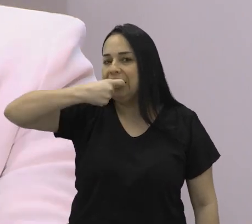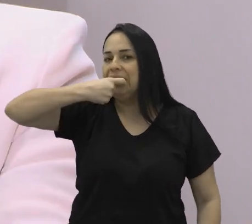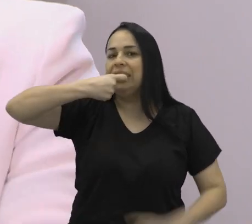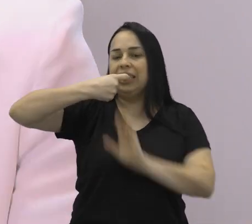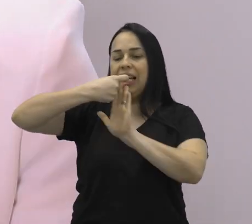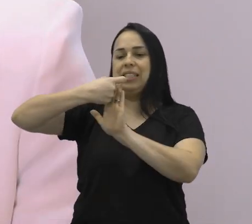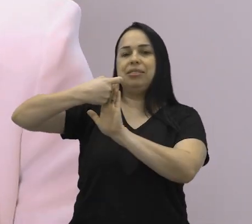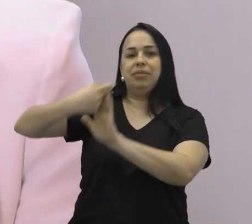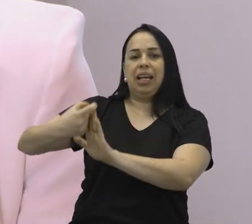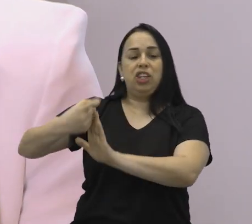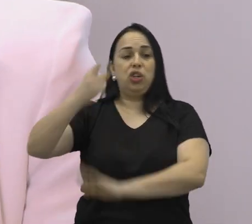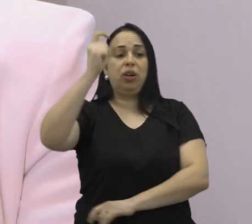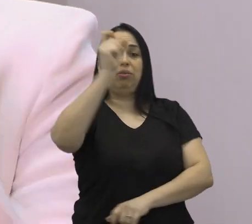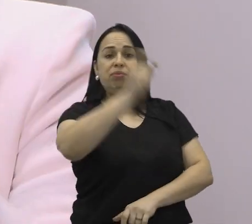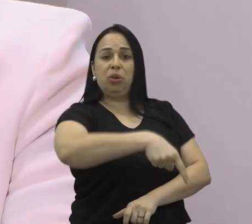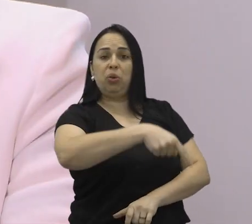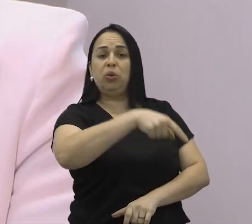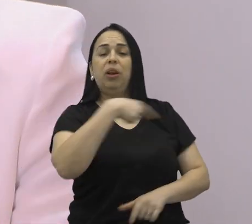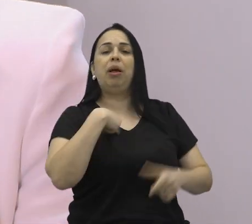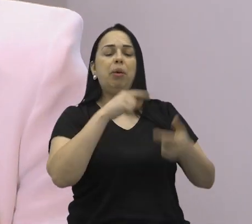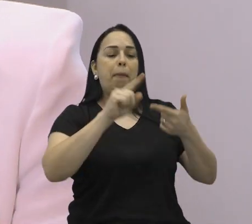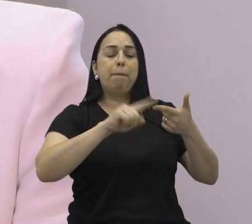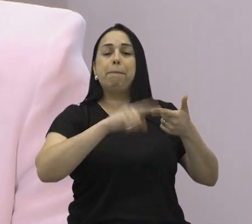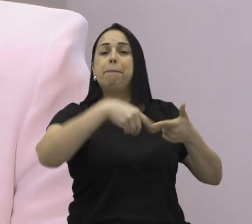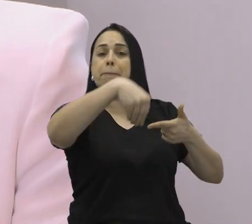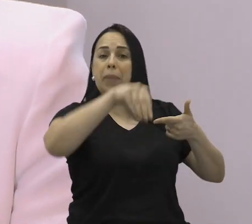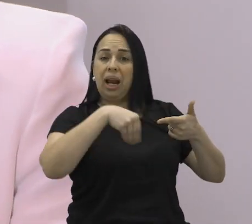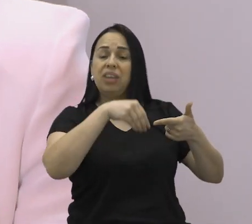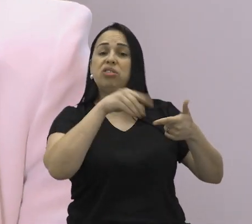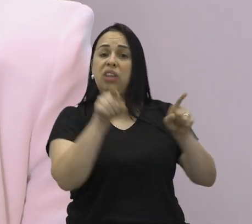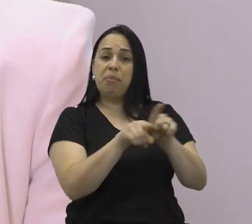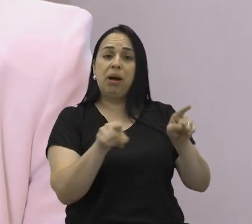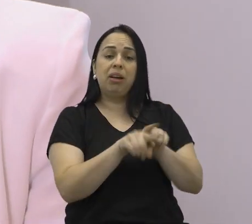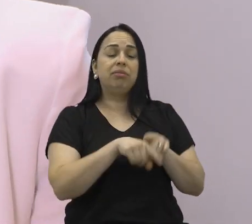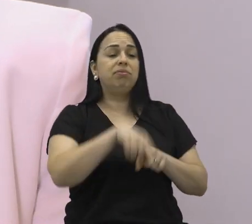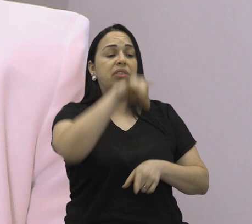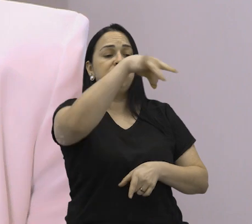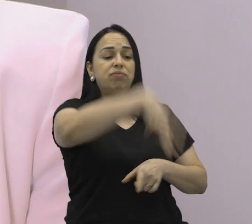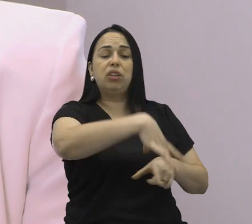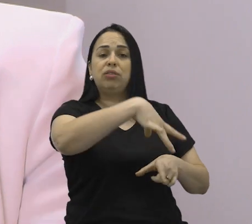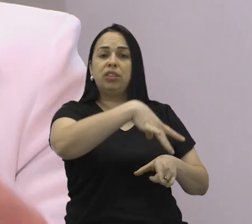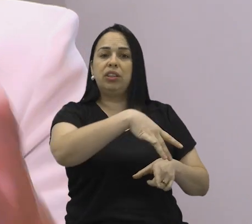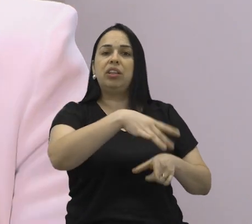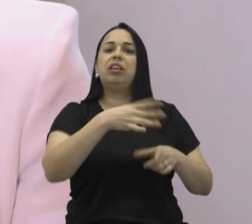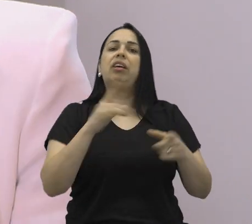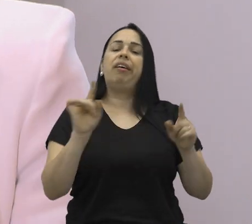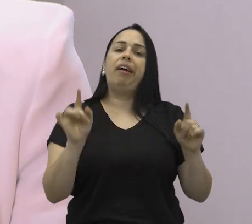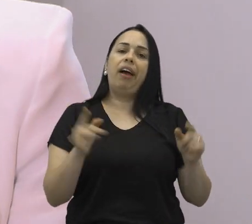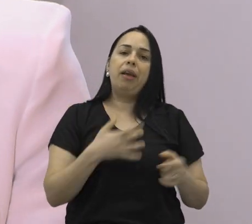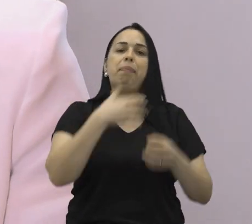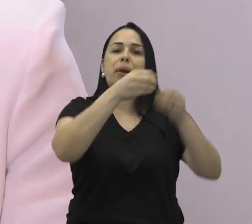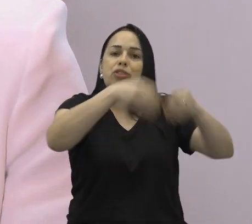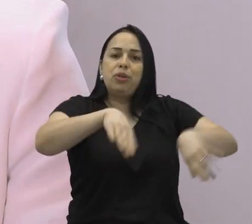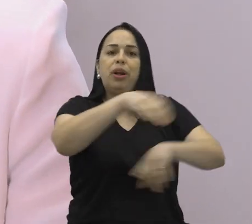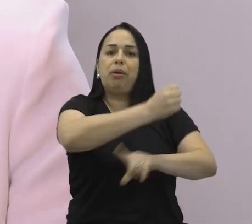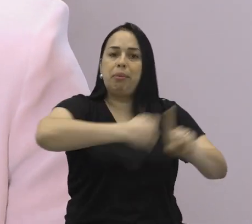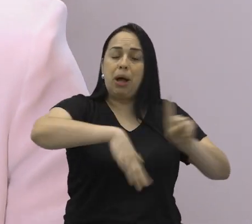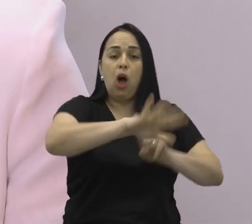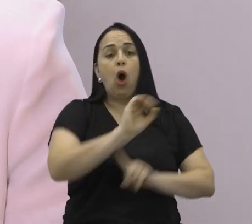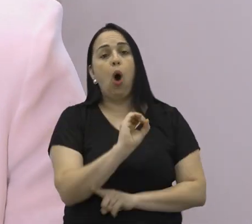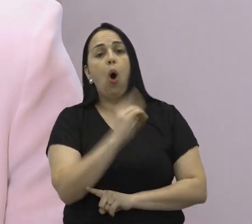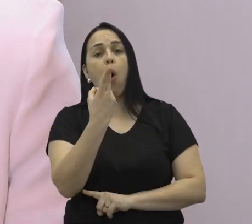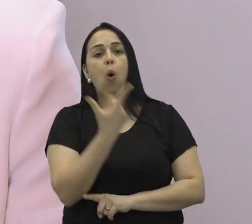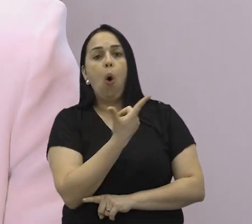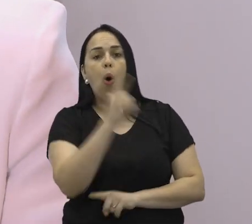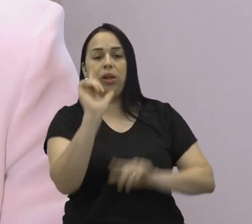o raio-x, ele é descartável, tanto o plástico quanto o chumbo. Então, normalmente se jogava no meio ambiente ou tinha umas empresas